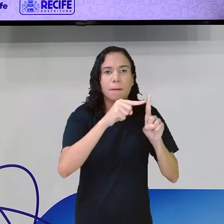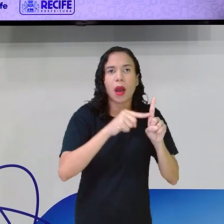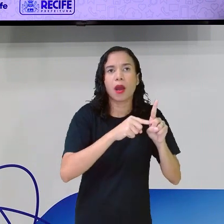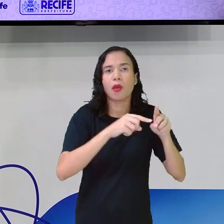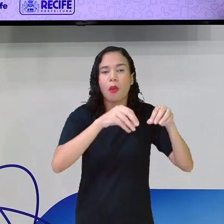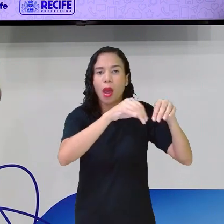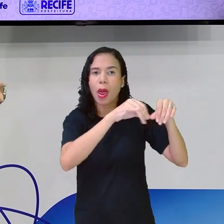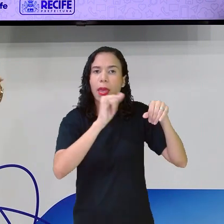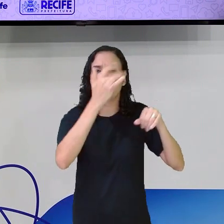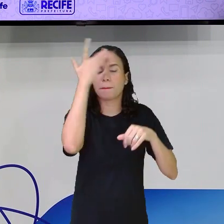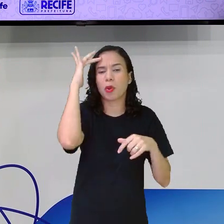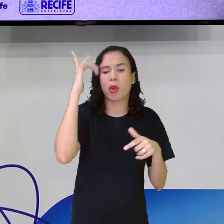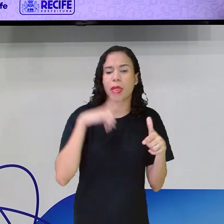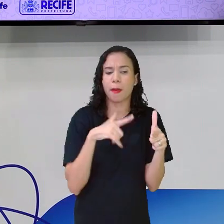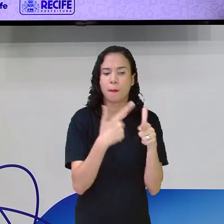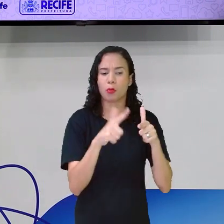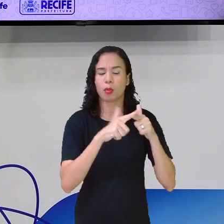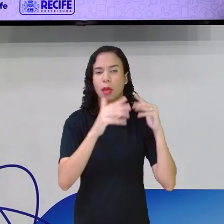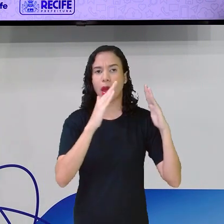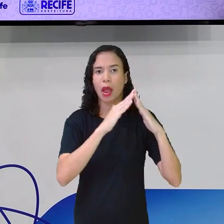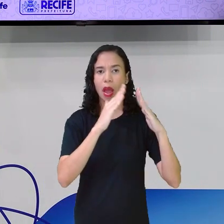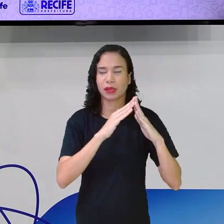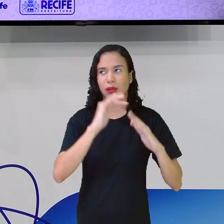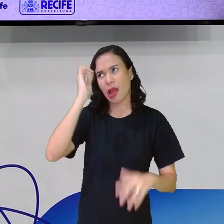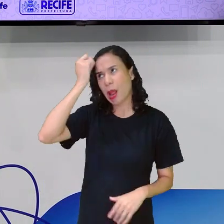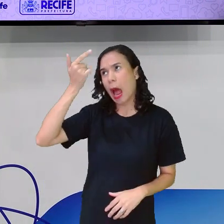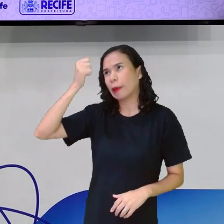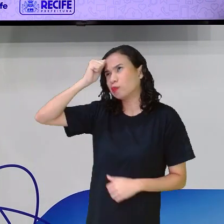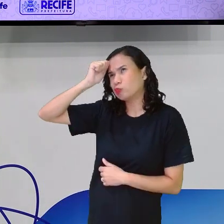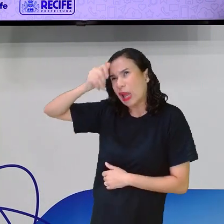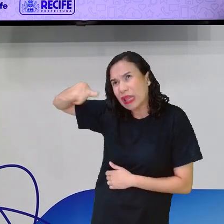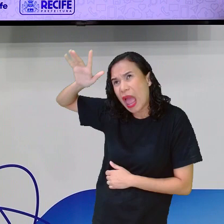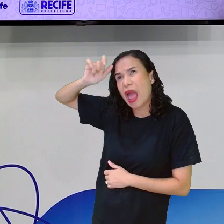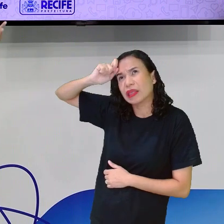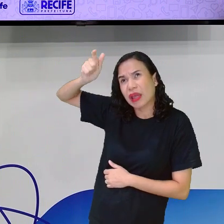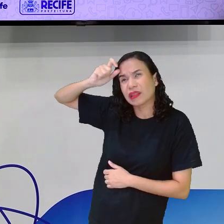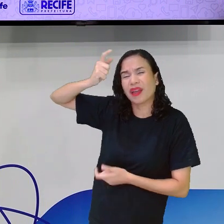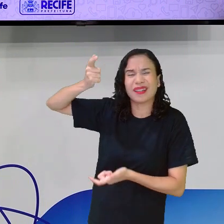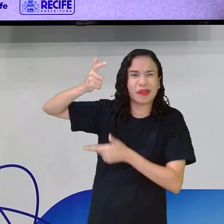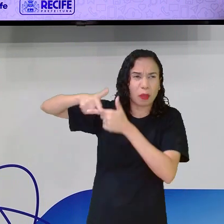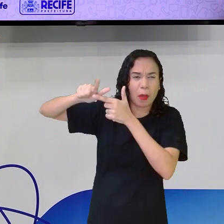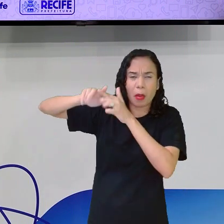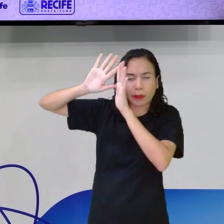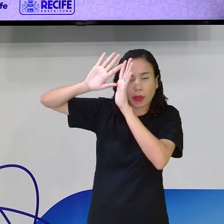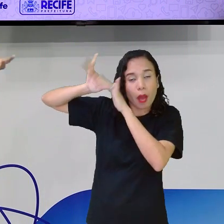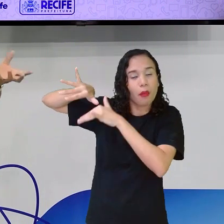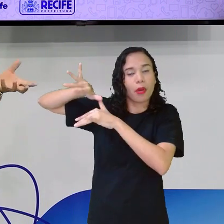problema em casa. Claro que eu estou falando problemas hipotéticos, né?